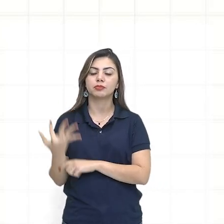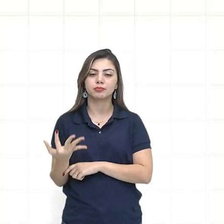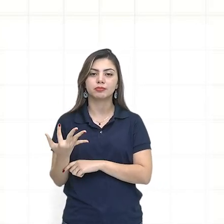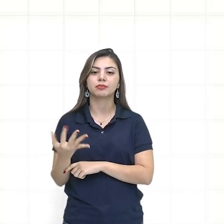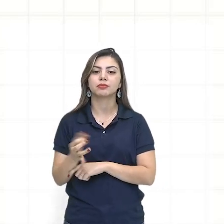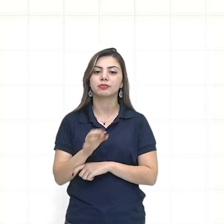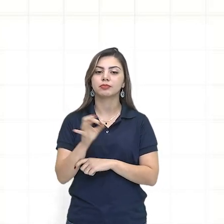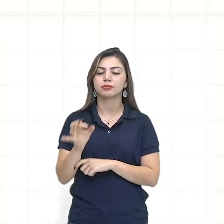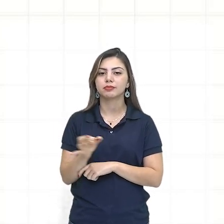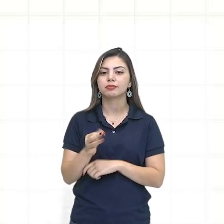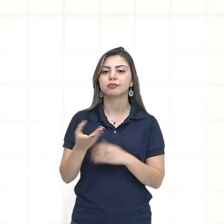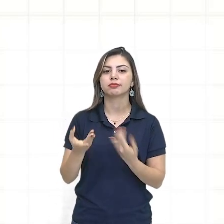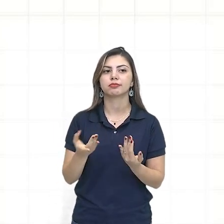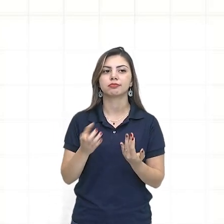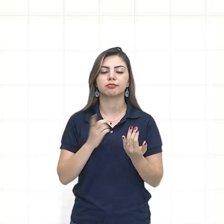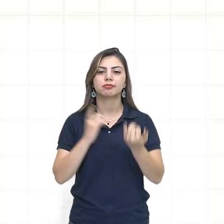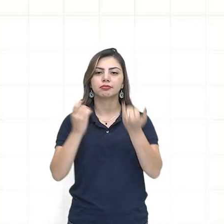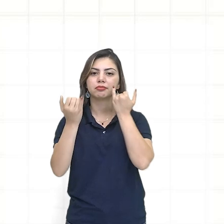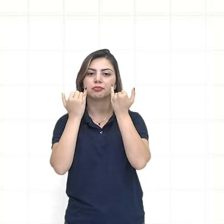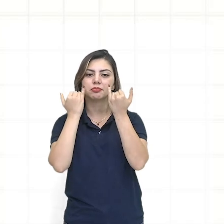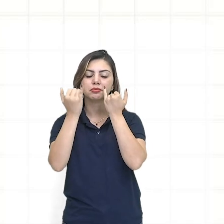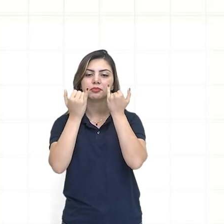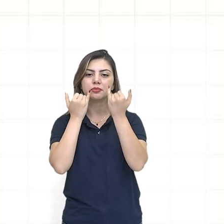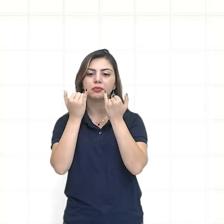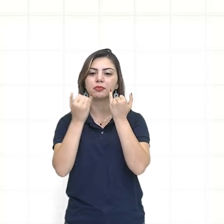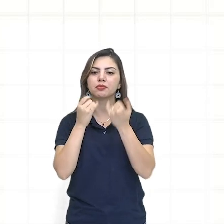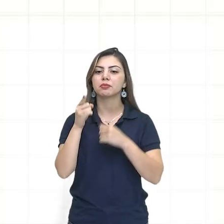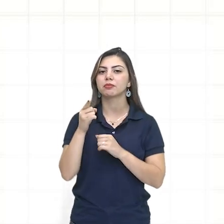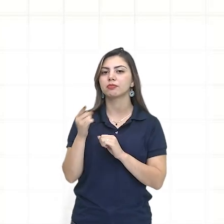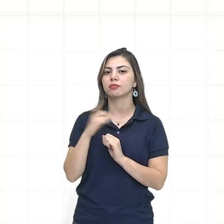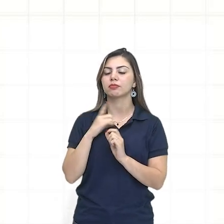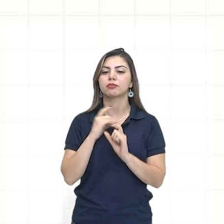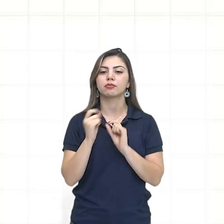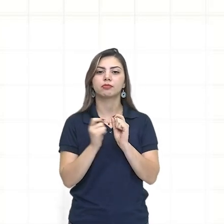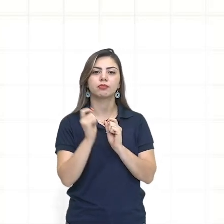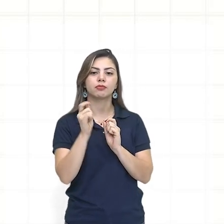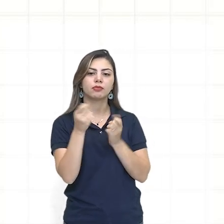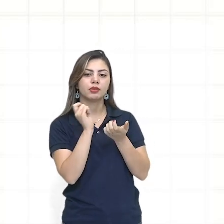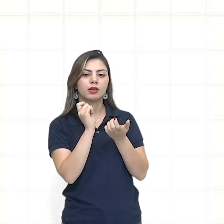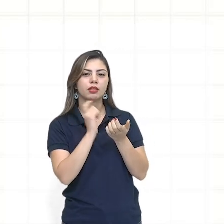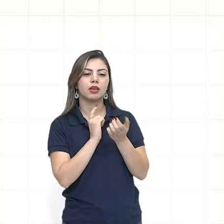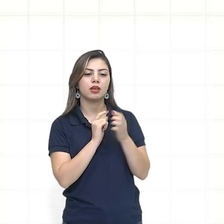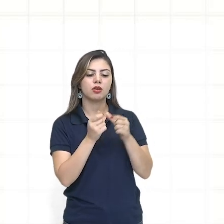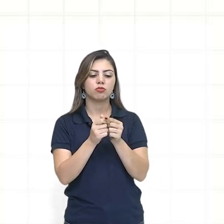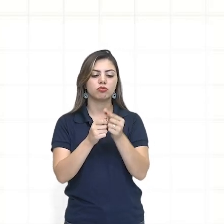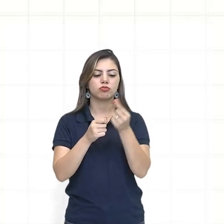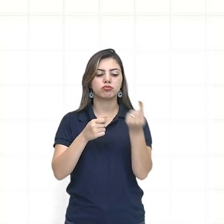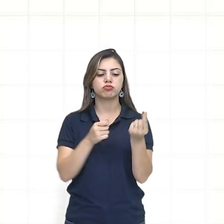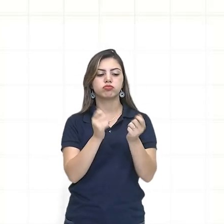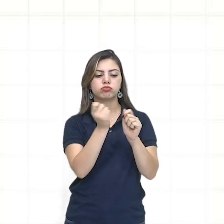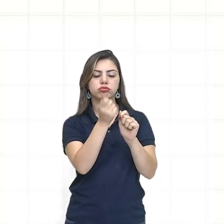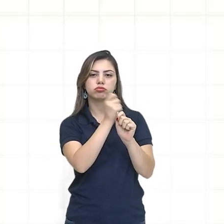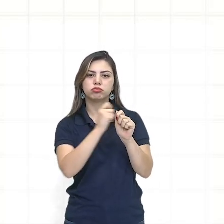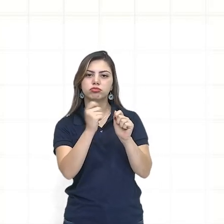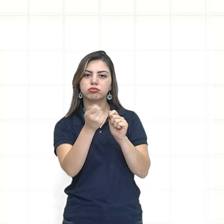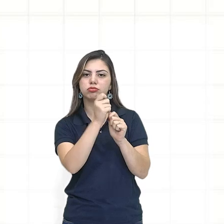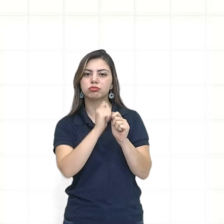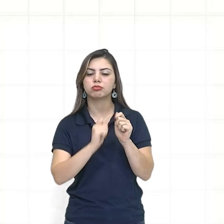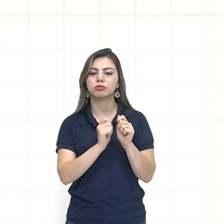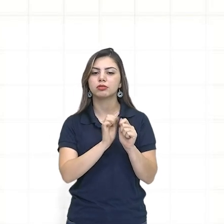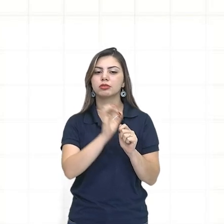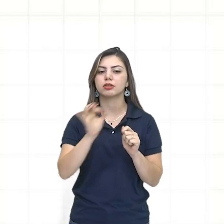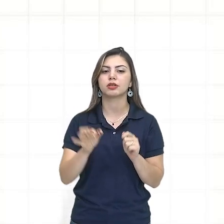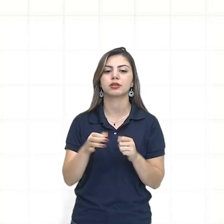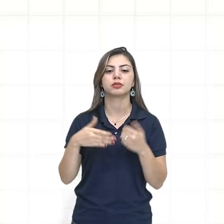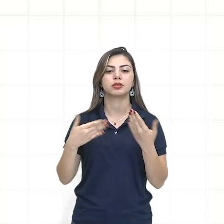de informações nessa forma de escrita, né, que é a escrita cuneiforme, aí, ó,